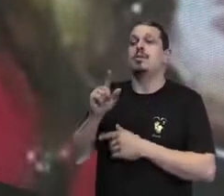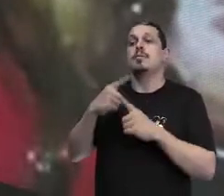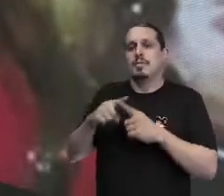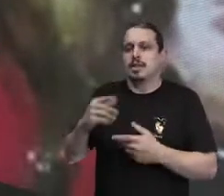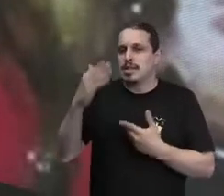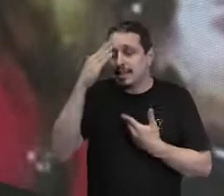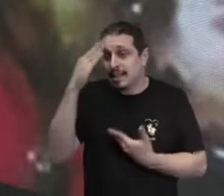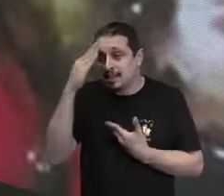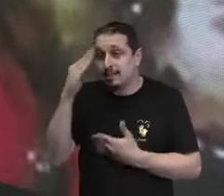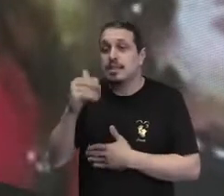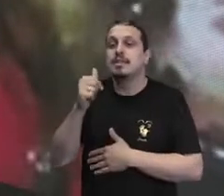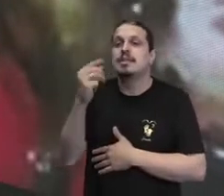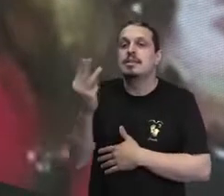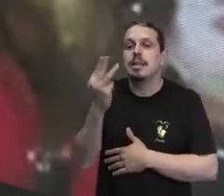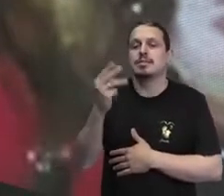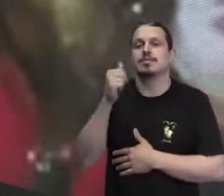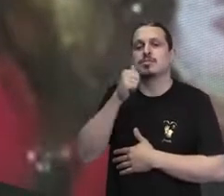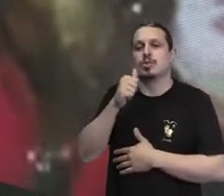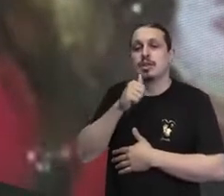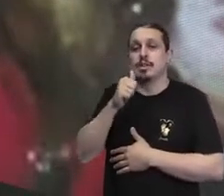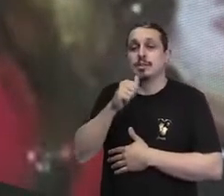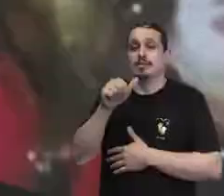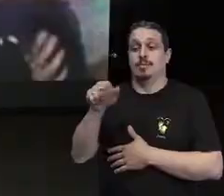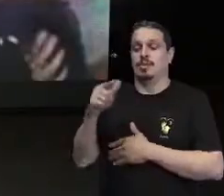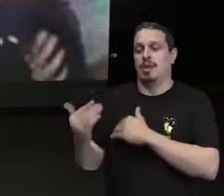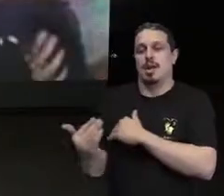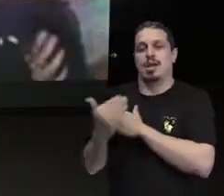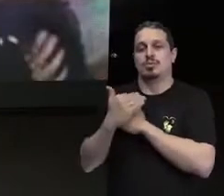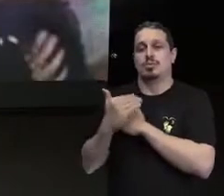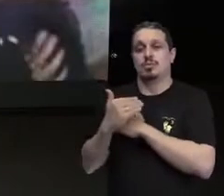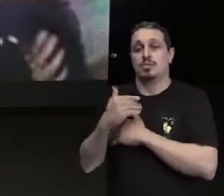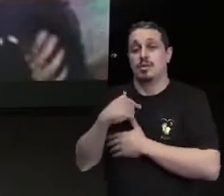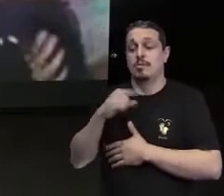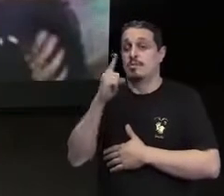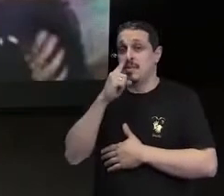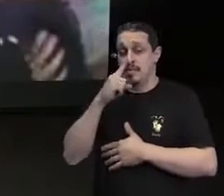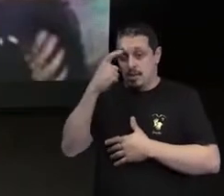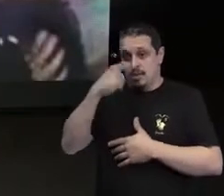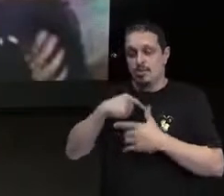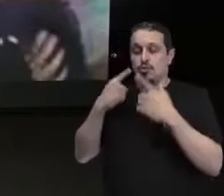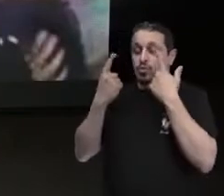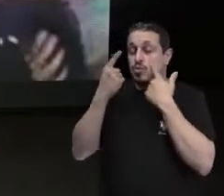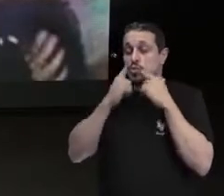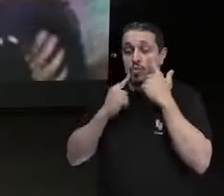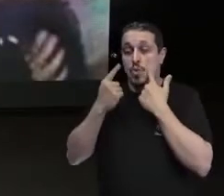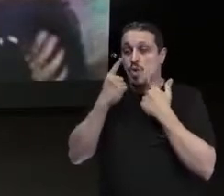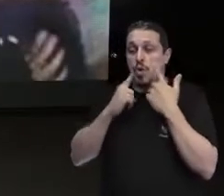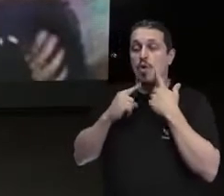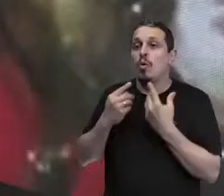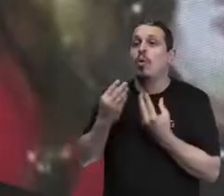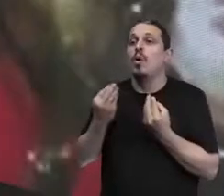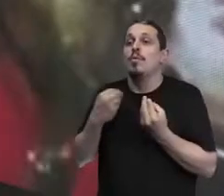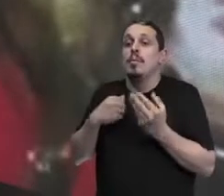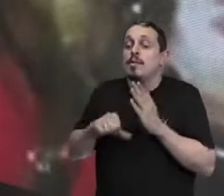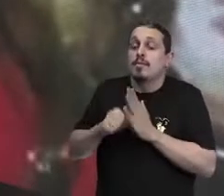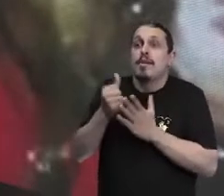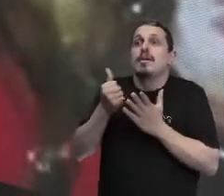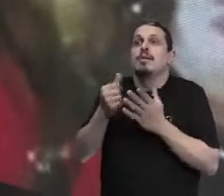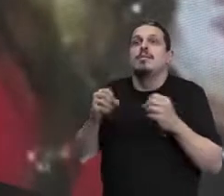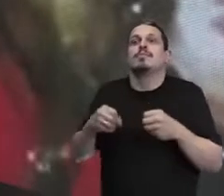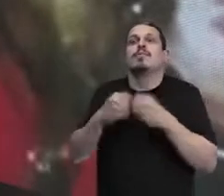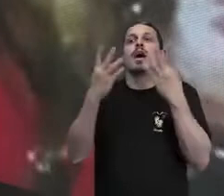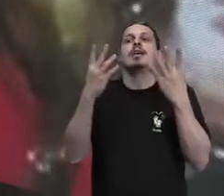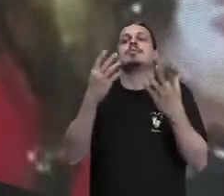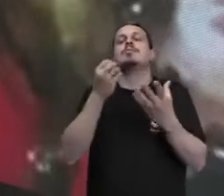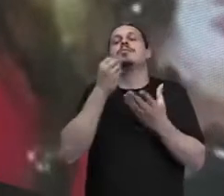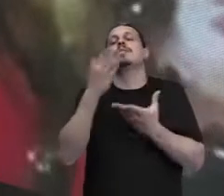esses eventos. Mães chorando, chegando para mim e falando, foi o primeiro evento em que eu fui e que eu me senti bem-vinda, em que eu